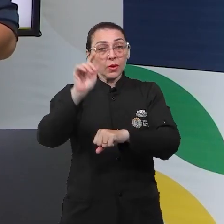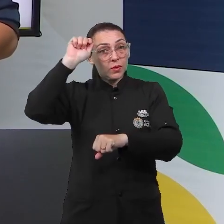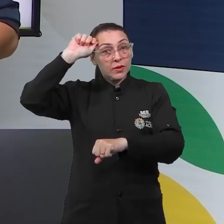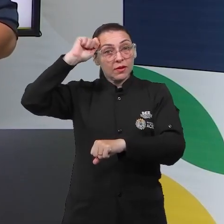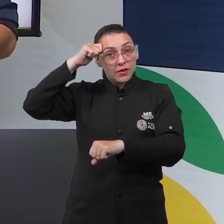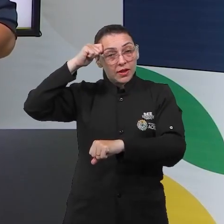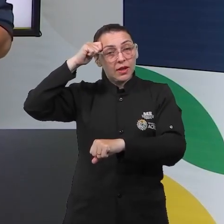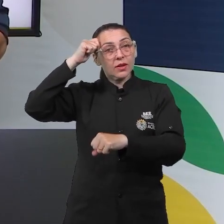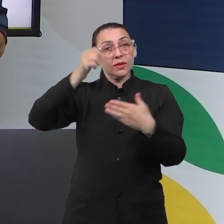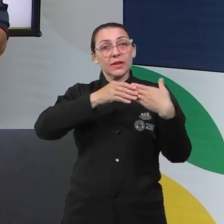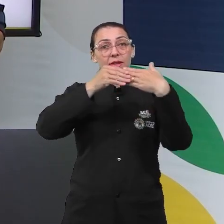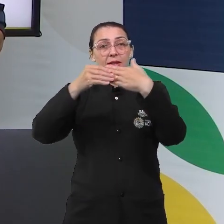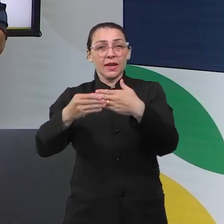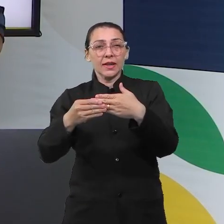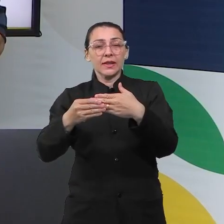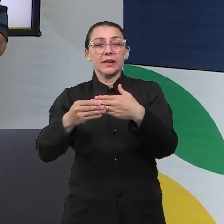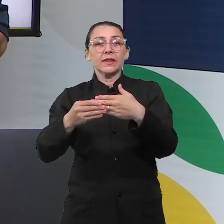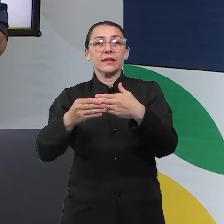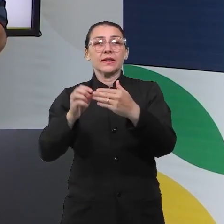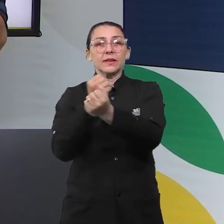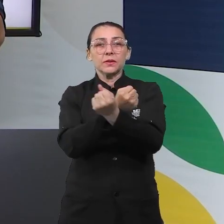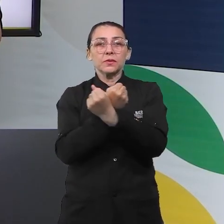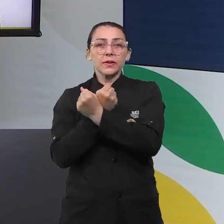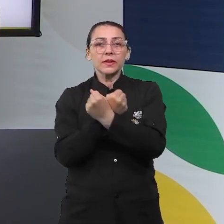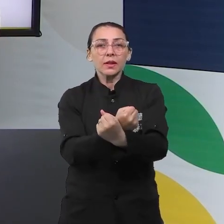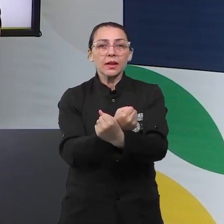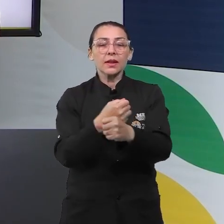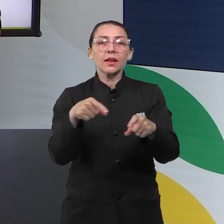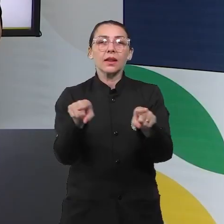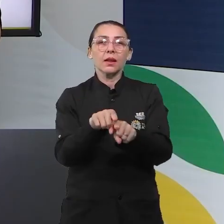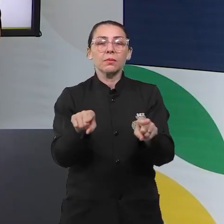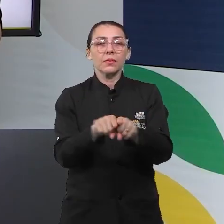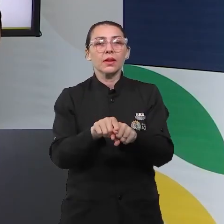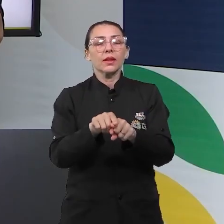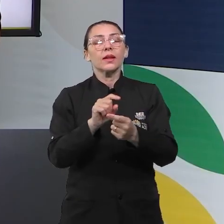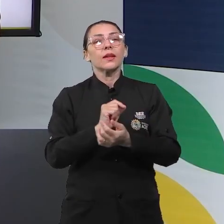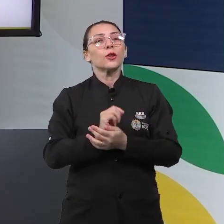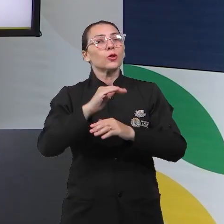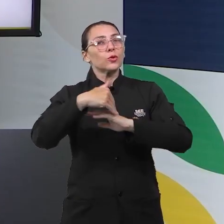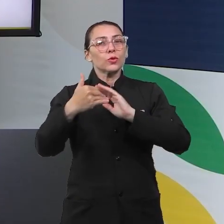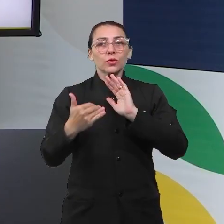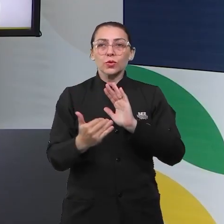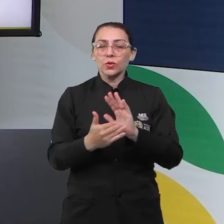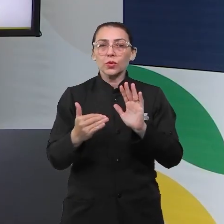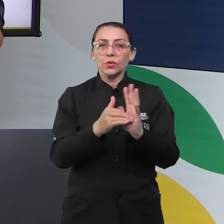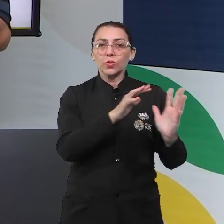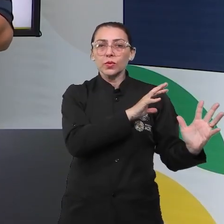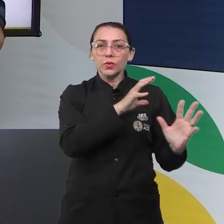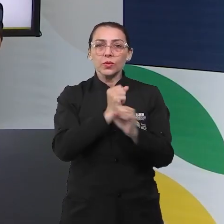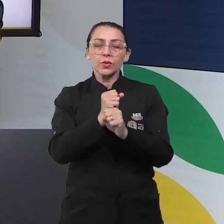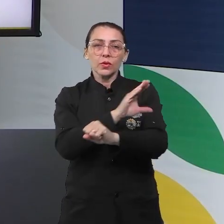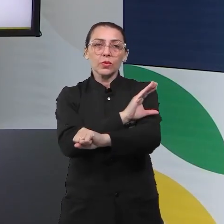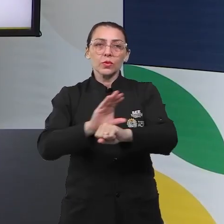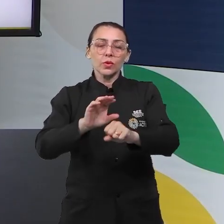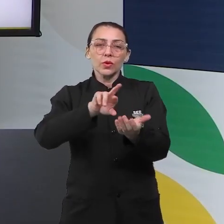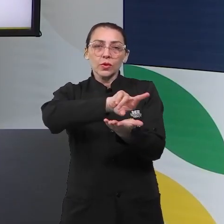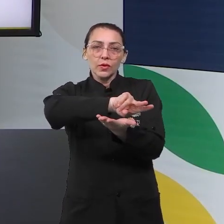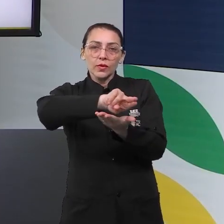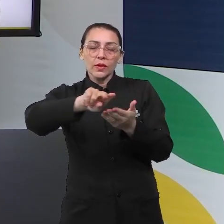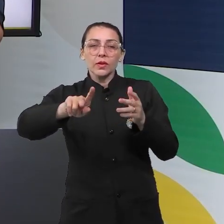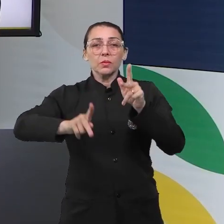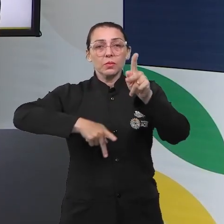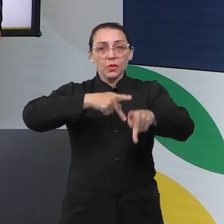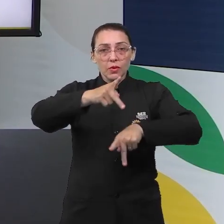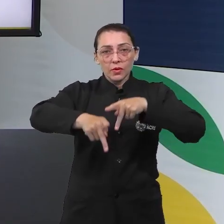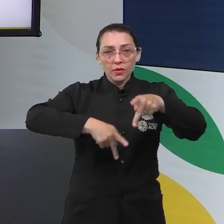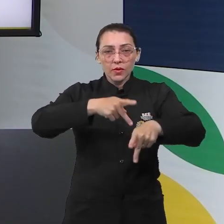africanos, que são trazidos forçados para cá, e também tudo isso vai se somar à cultura de diversos outros